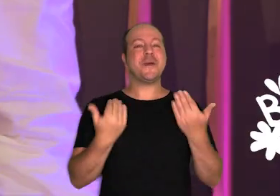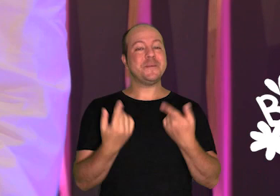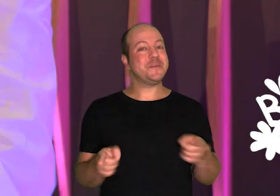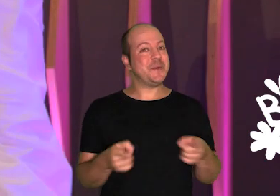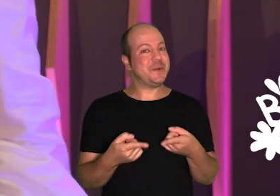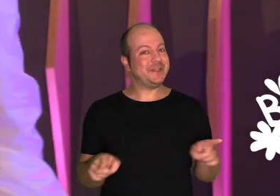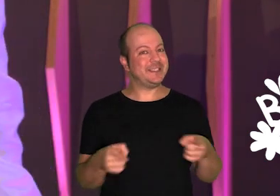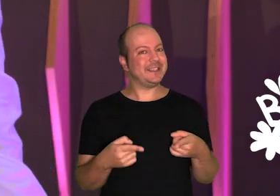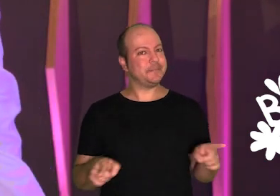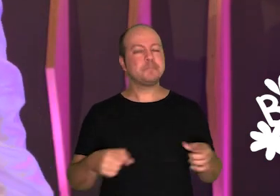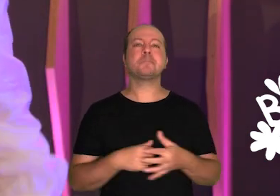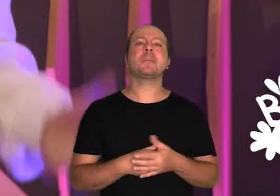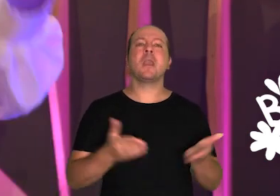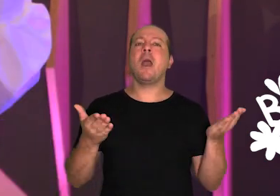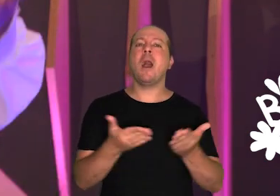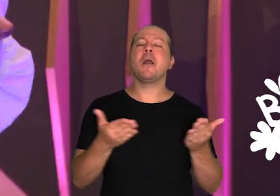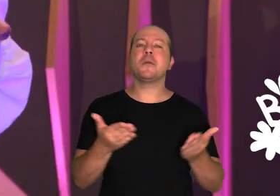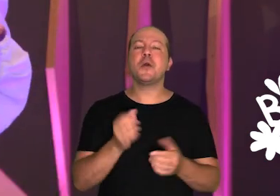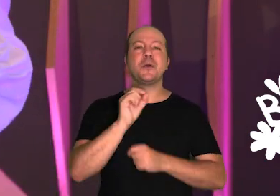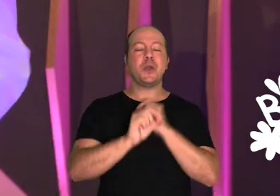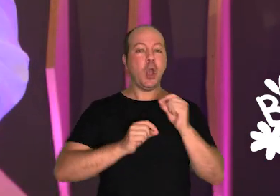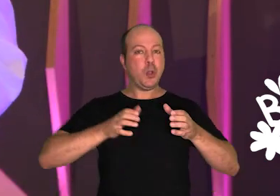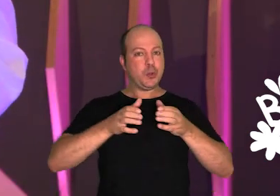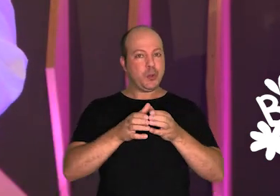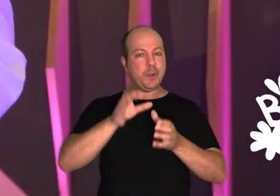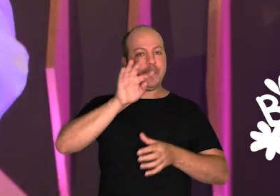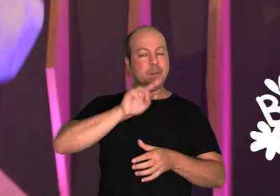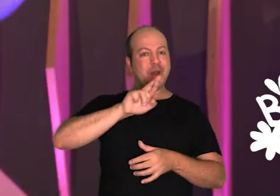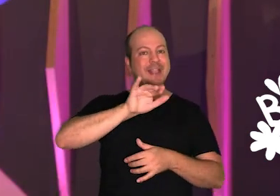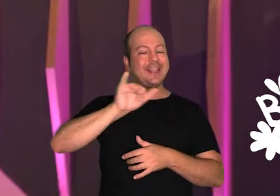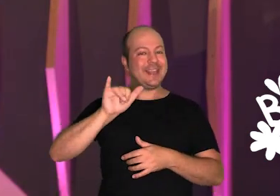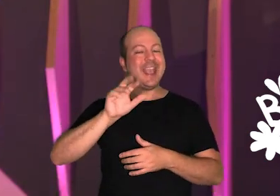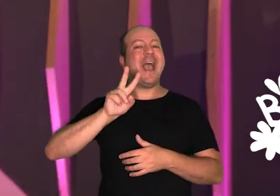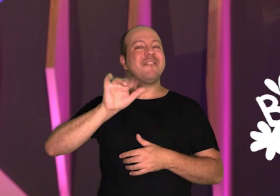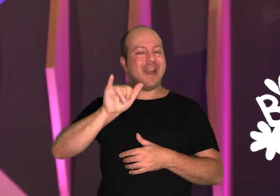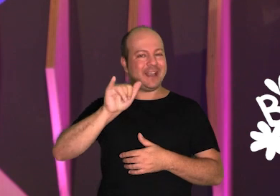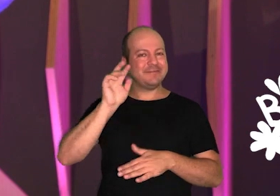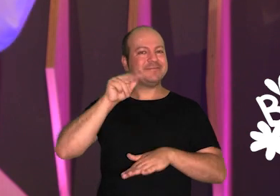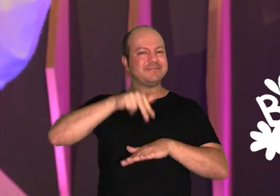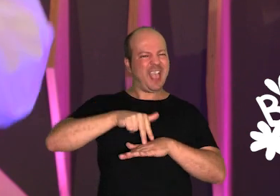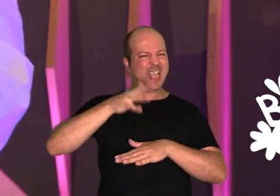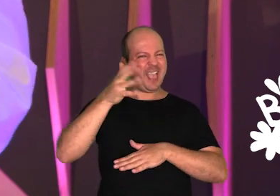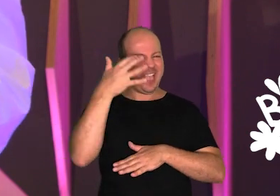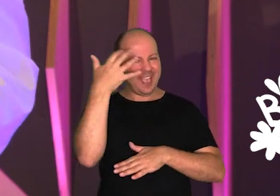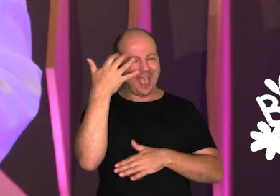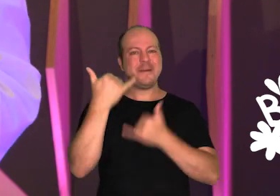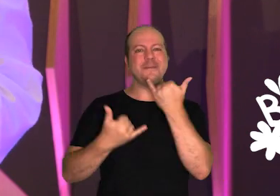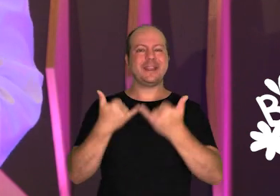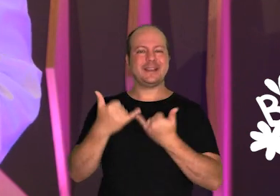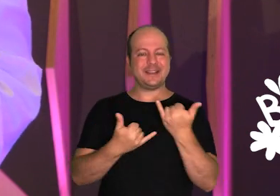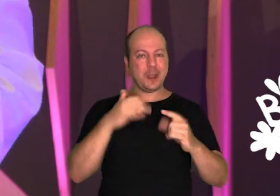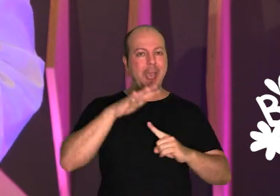de música, meu povo, porque agora o Grupo Tri já vai subir ao palco do Brincando